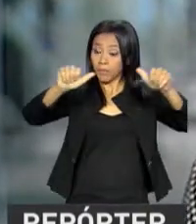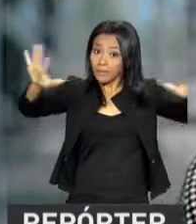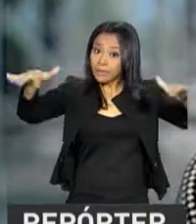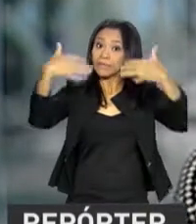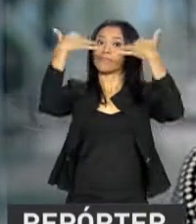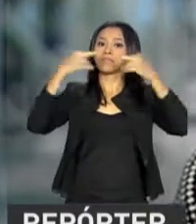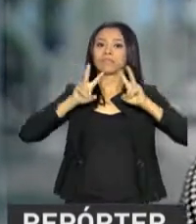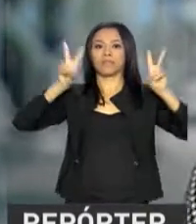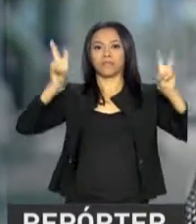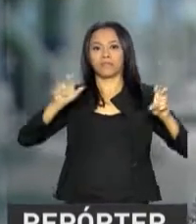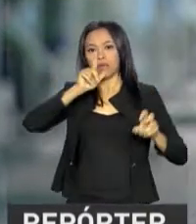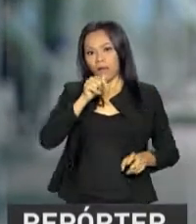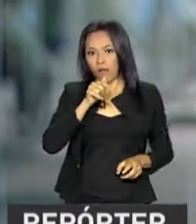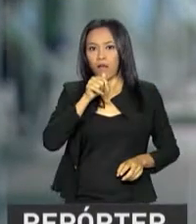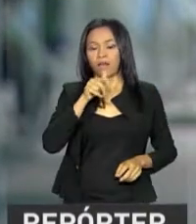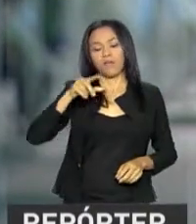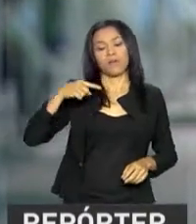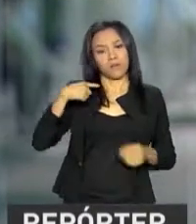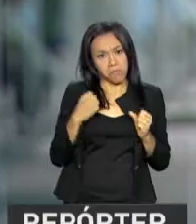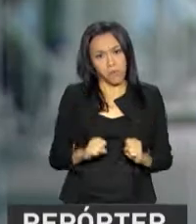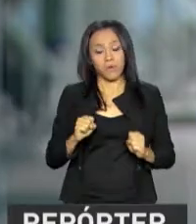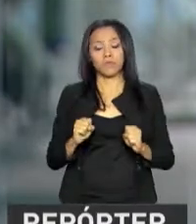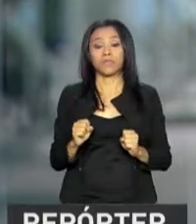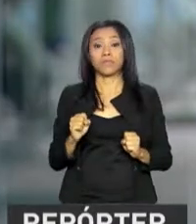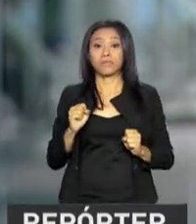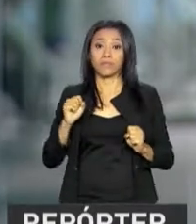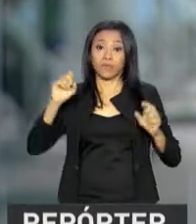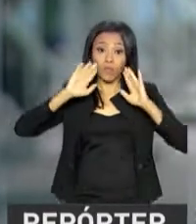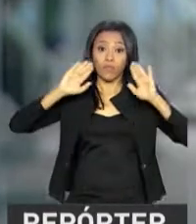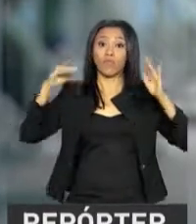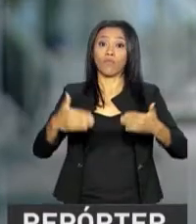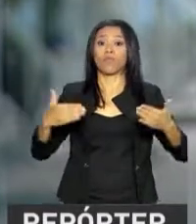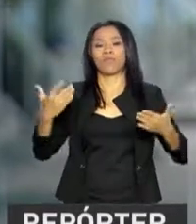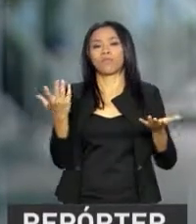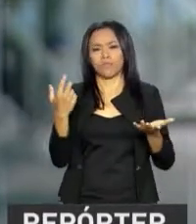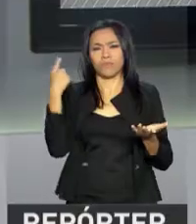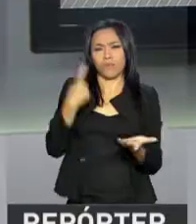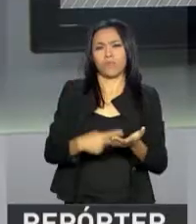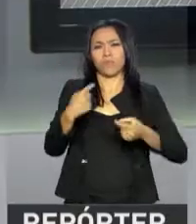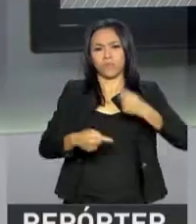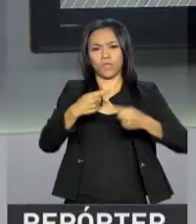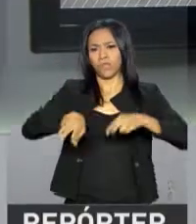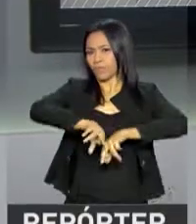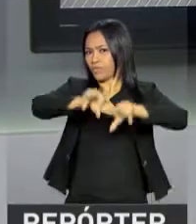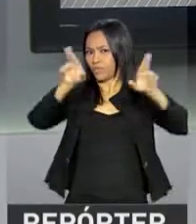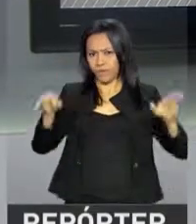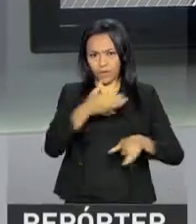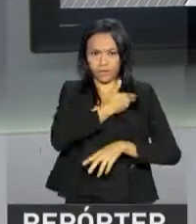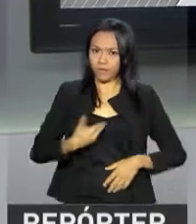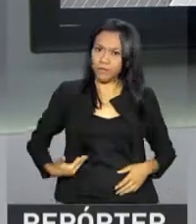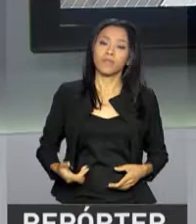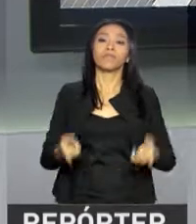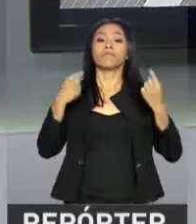tema água que isso possa ser tema foco da agenda política de todos os governos que o presidente michel